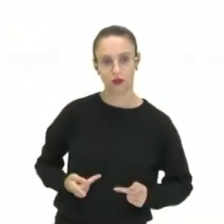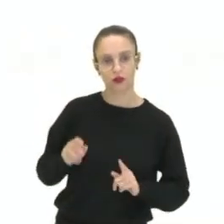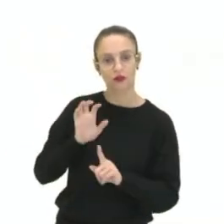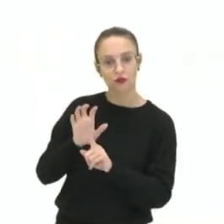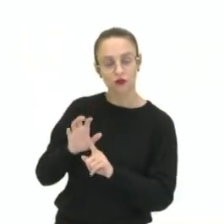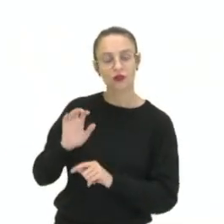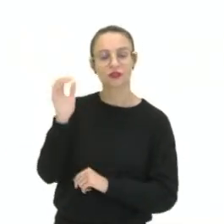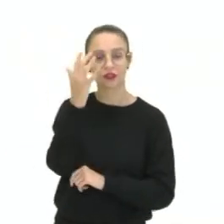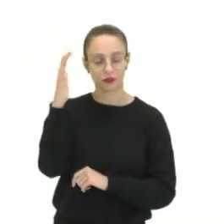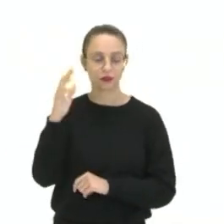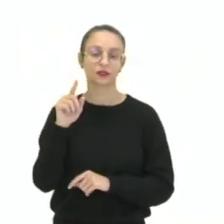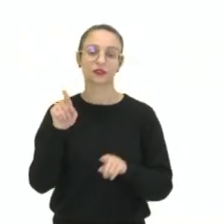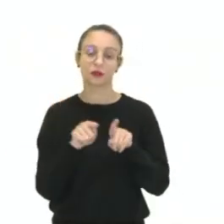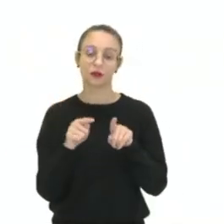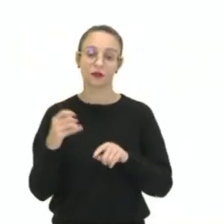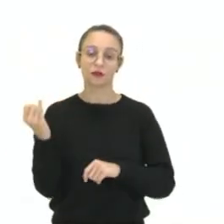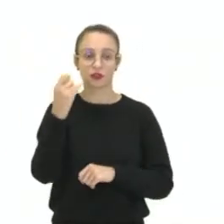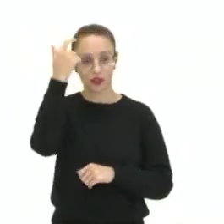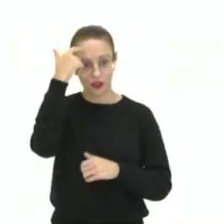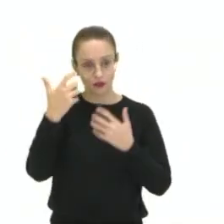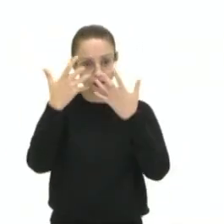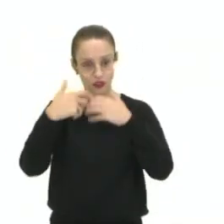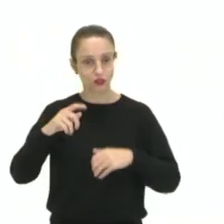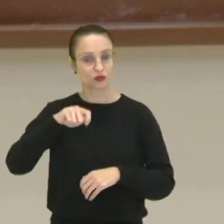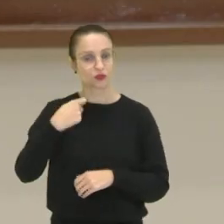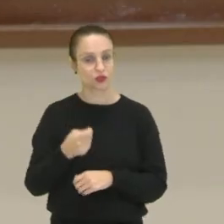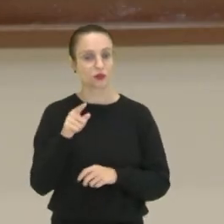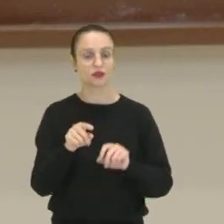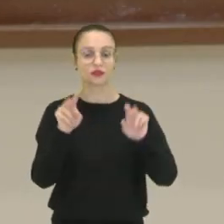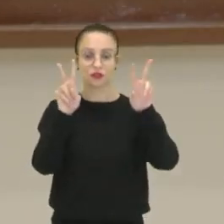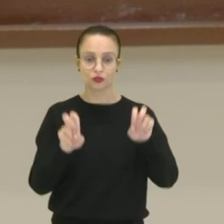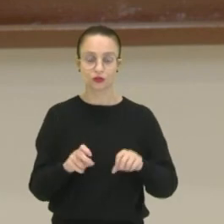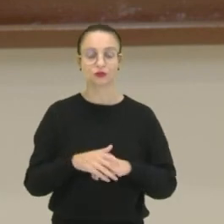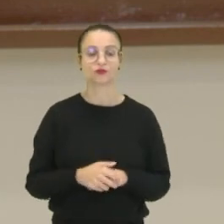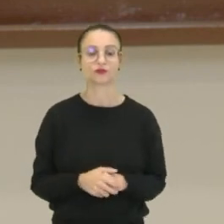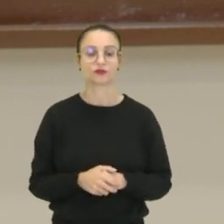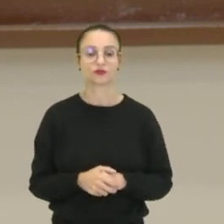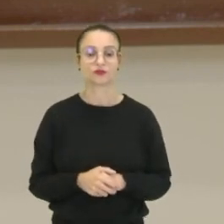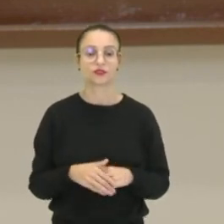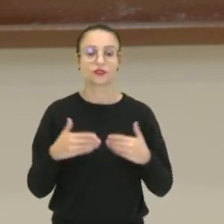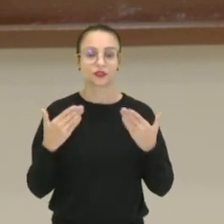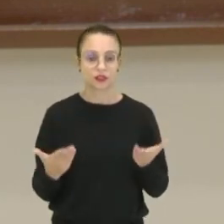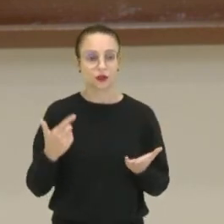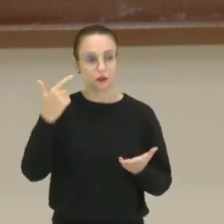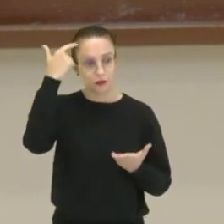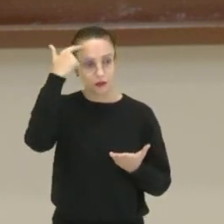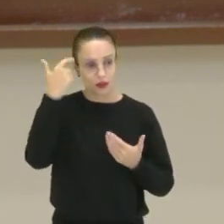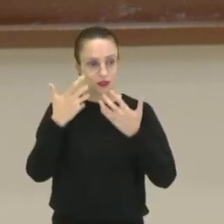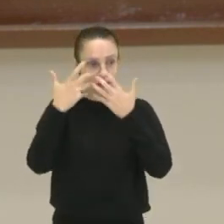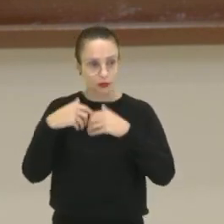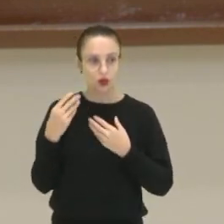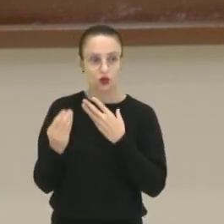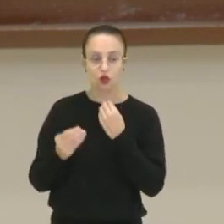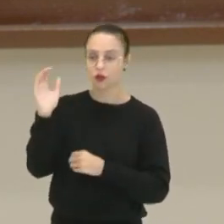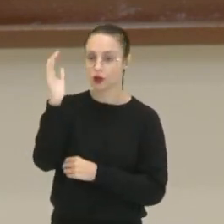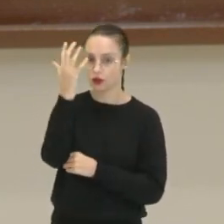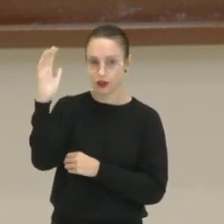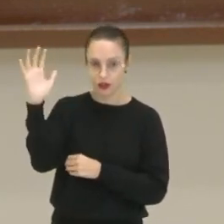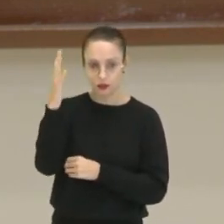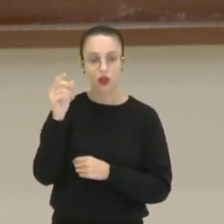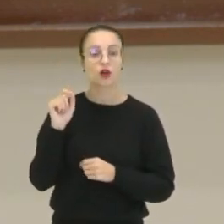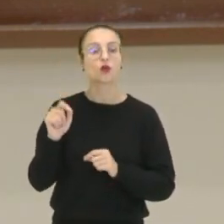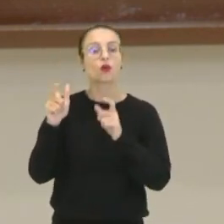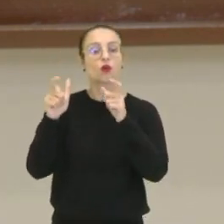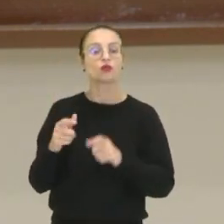é importantíssimo refletir a esse respeito, né? Então, pensamos como é o clima, né, onde ele